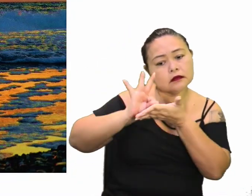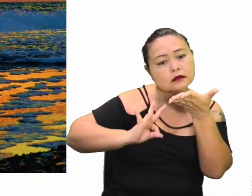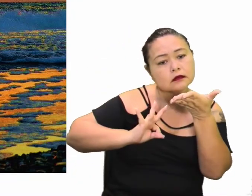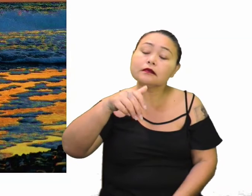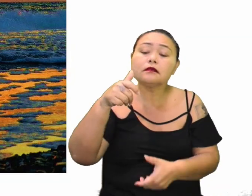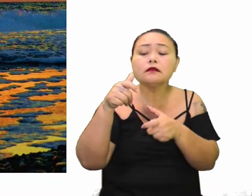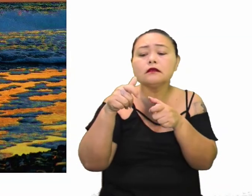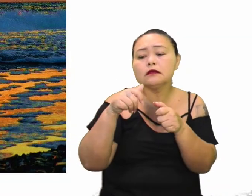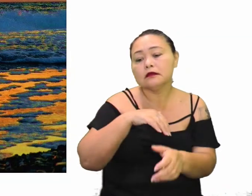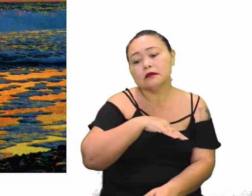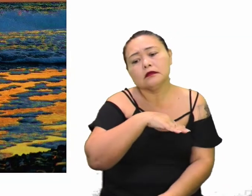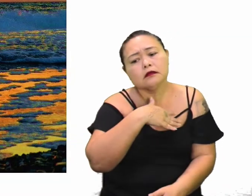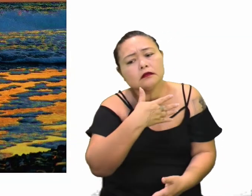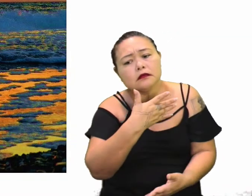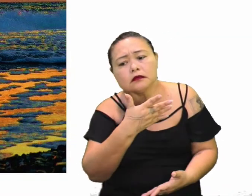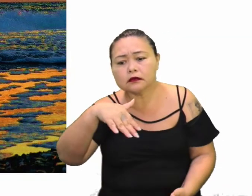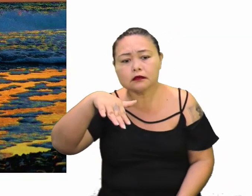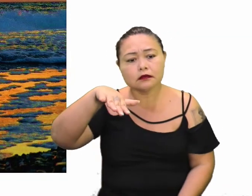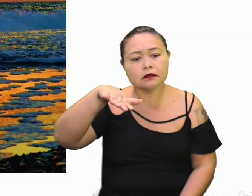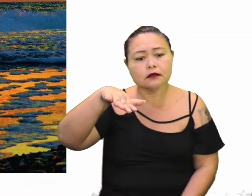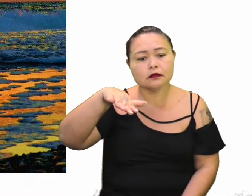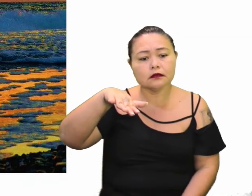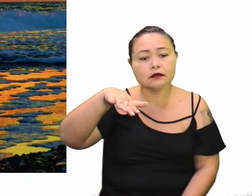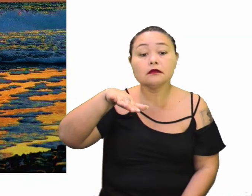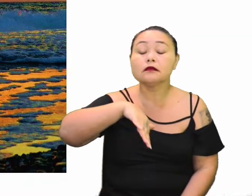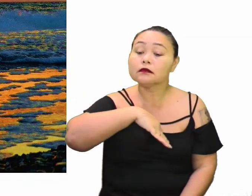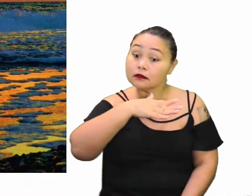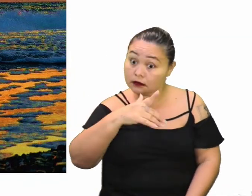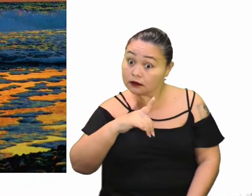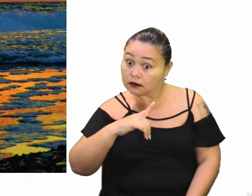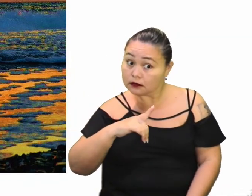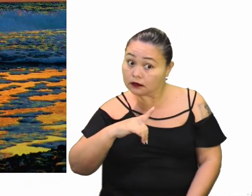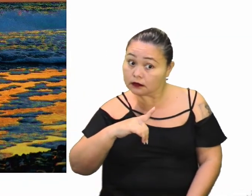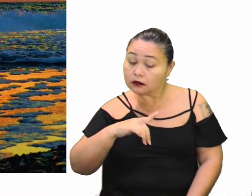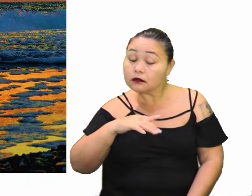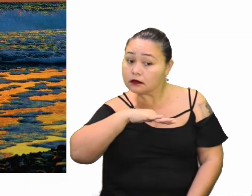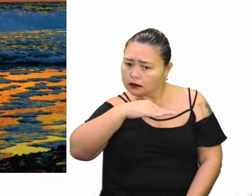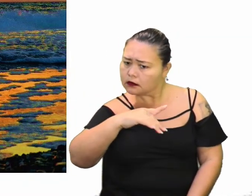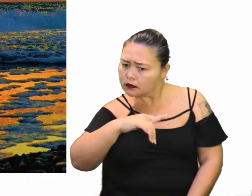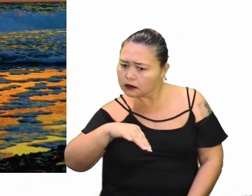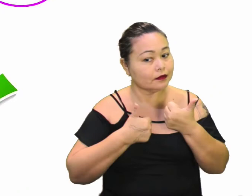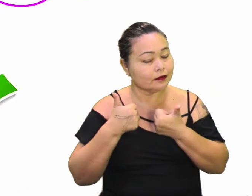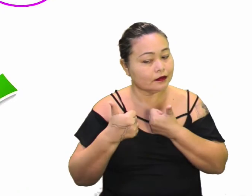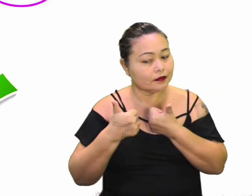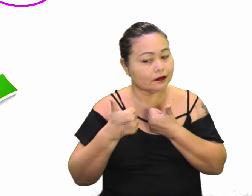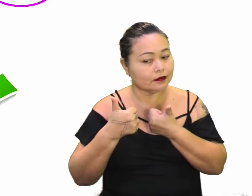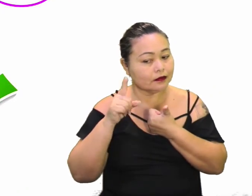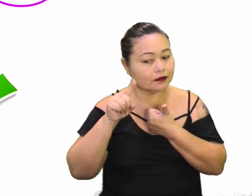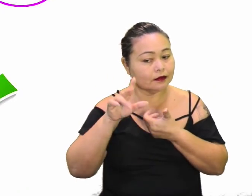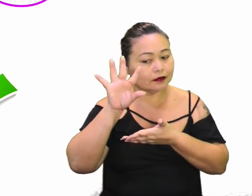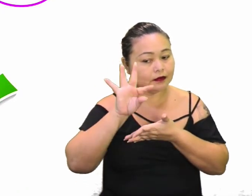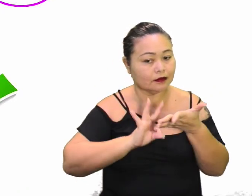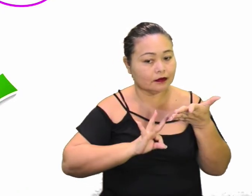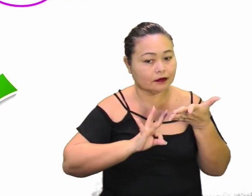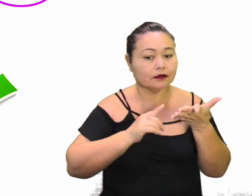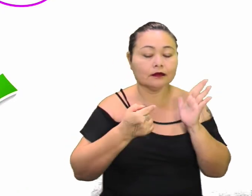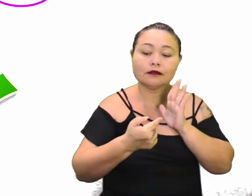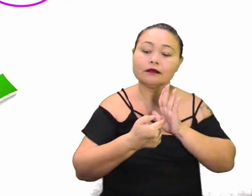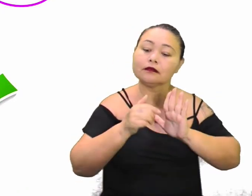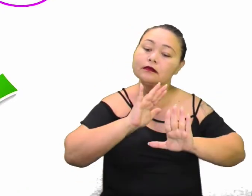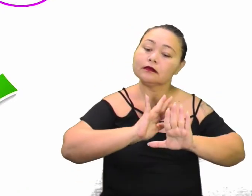tá certo? E no final a gente volta, retoma este questionamento. Então aqui, amadinho,